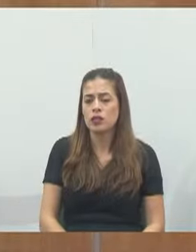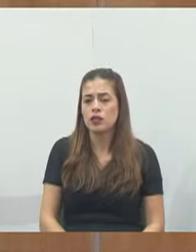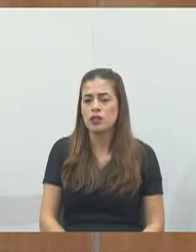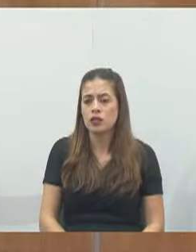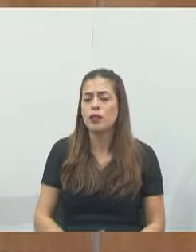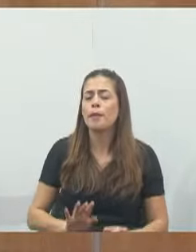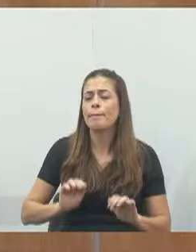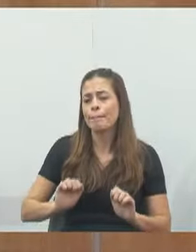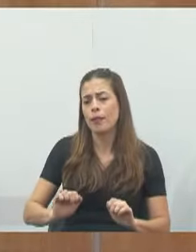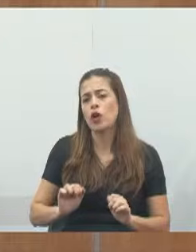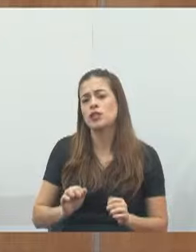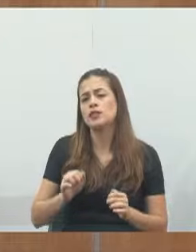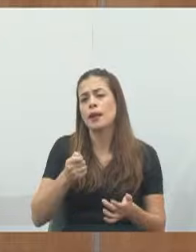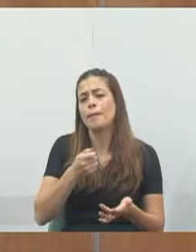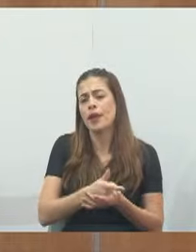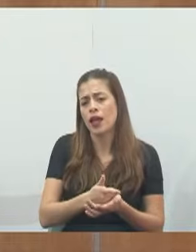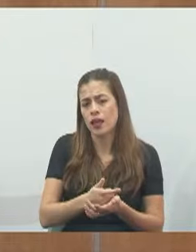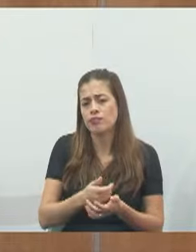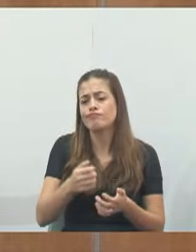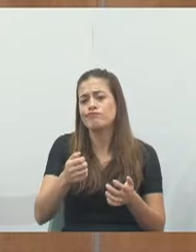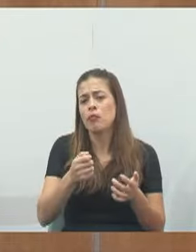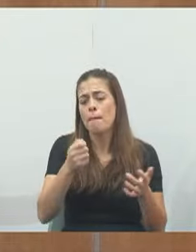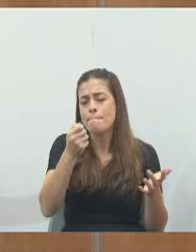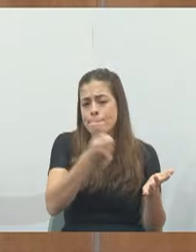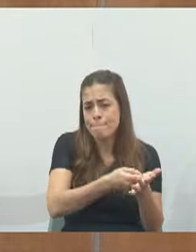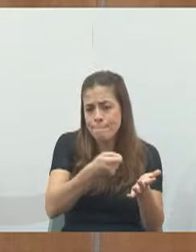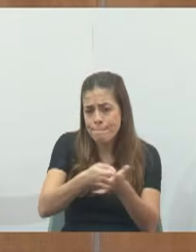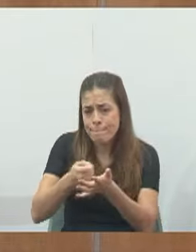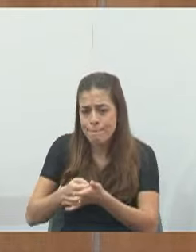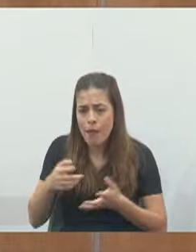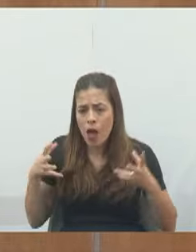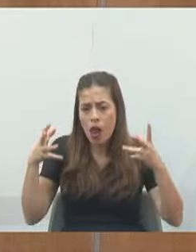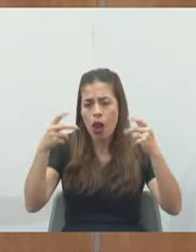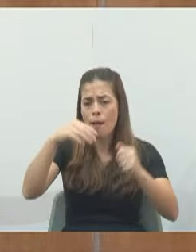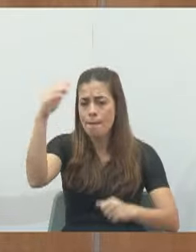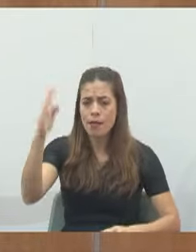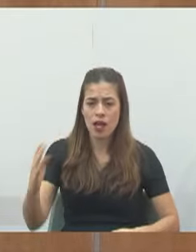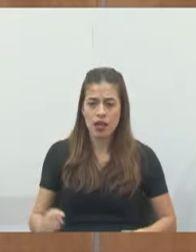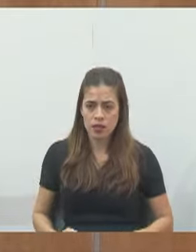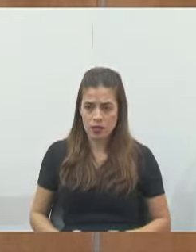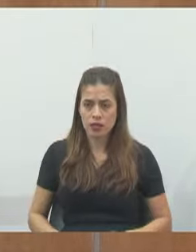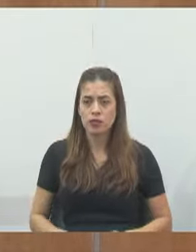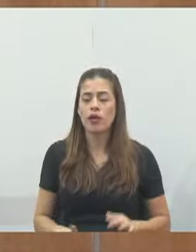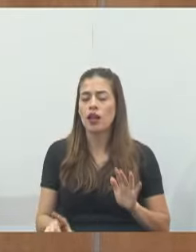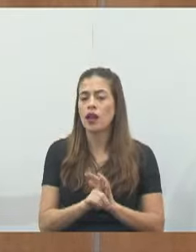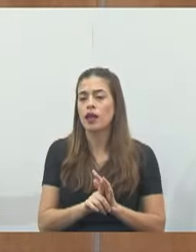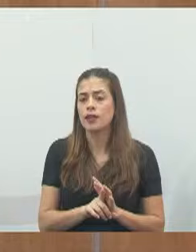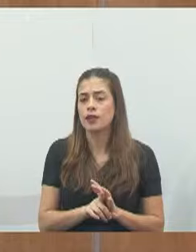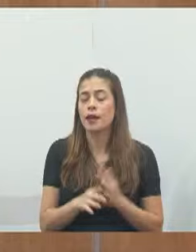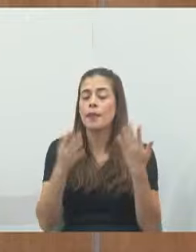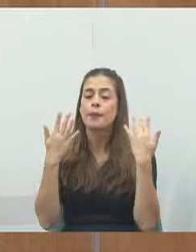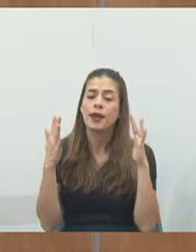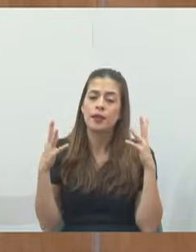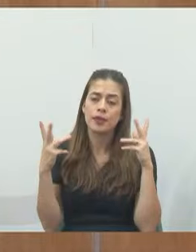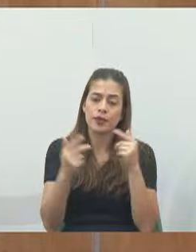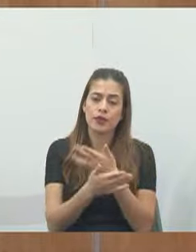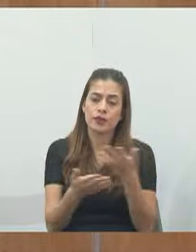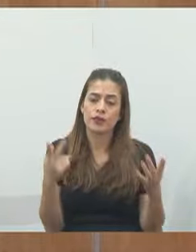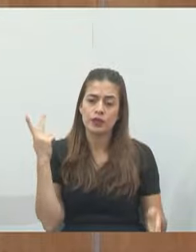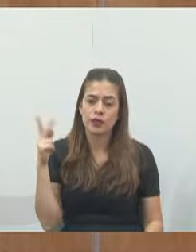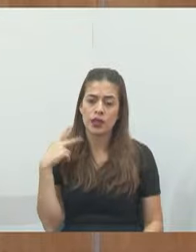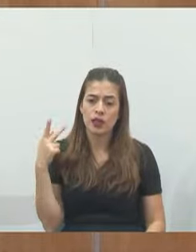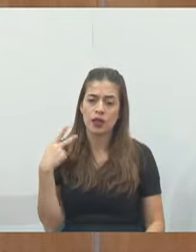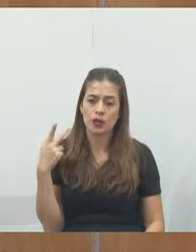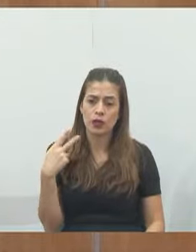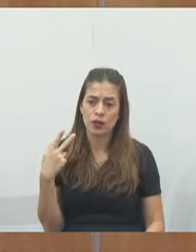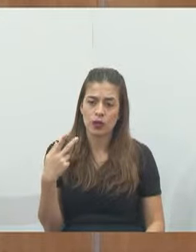jurisprudência que pode ser aplicado e reaplicado no Brasil inteiro, essa lei da ficha limpa, nesse sentido. Então, parabéns a todos vocês, vereadores,